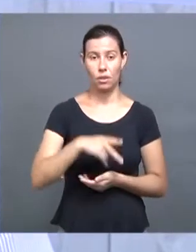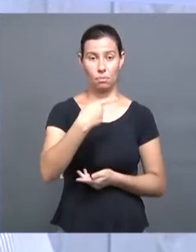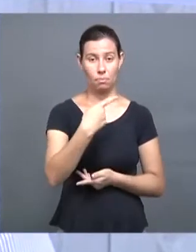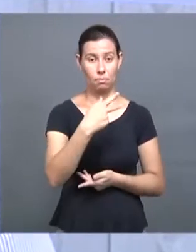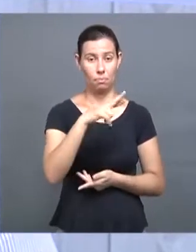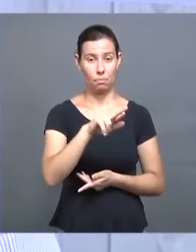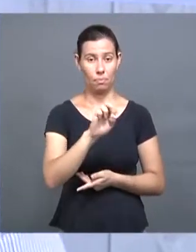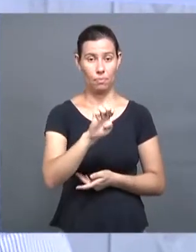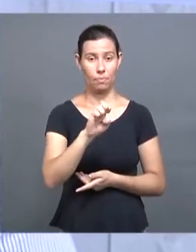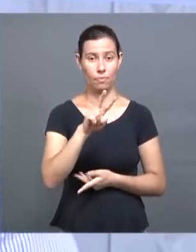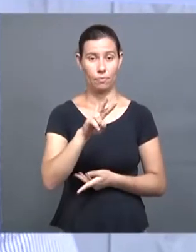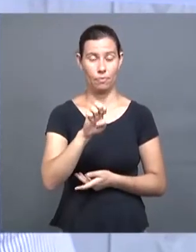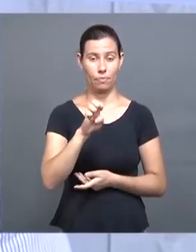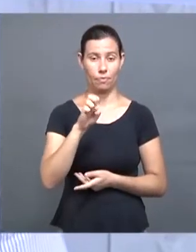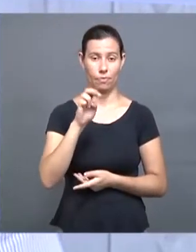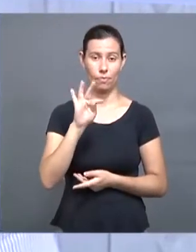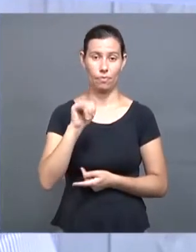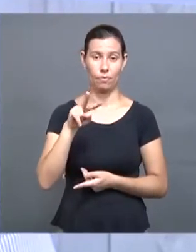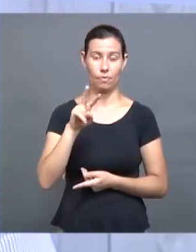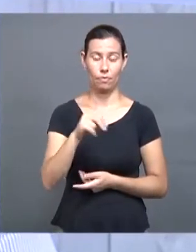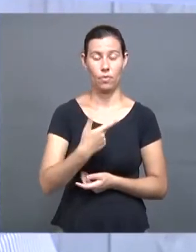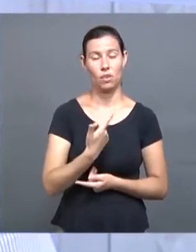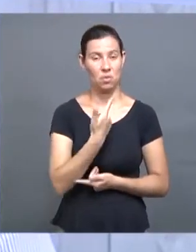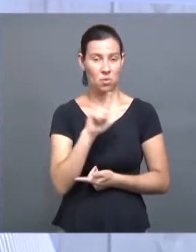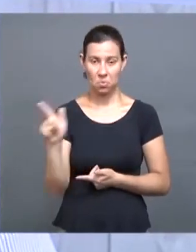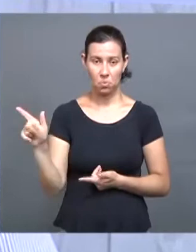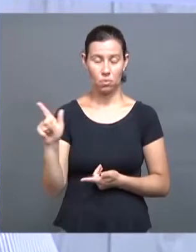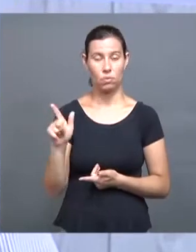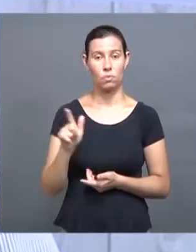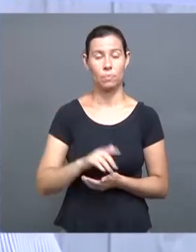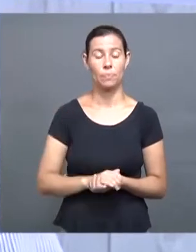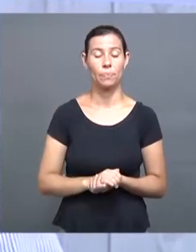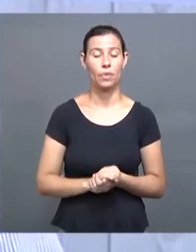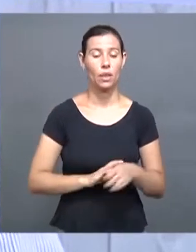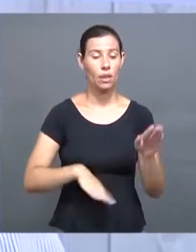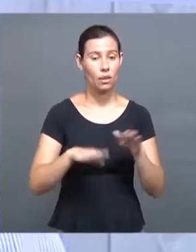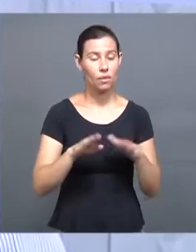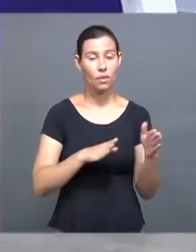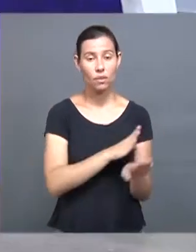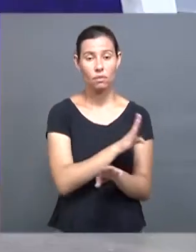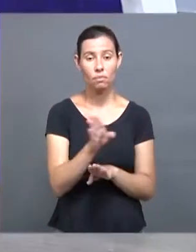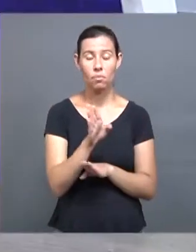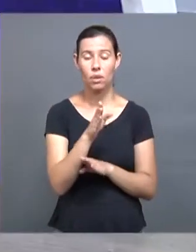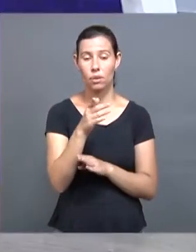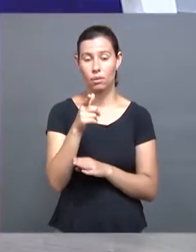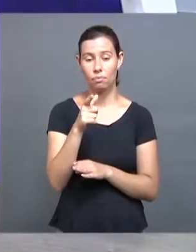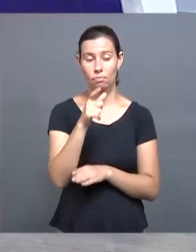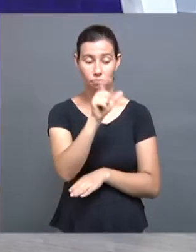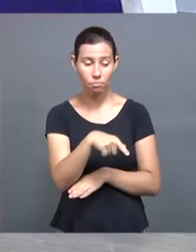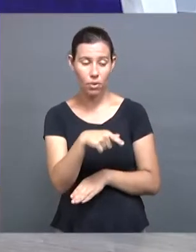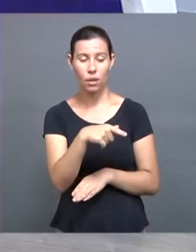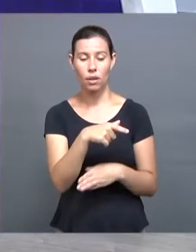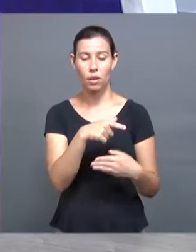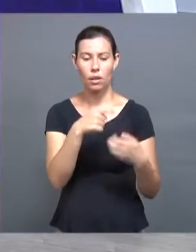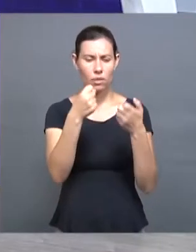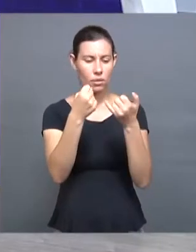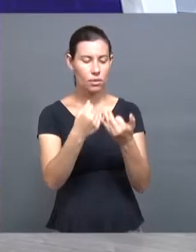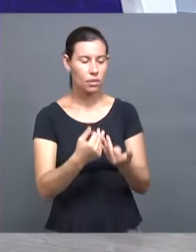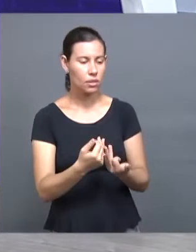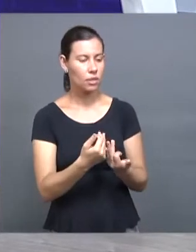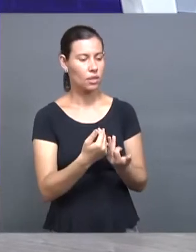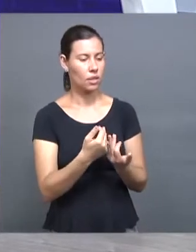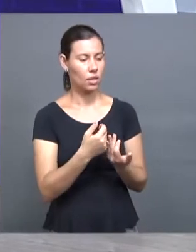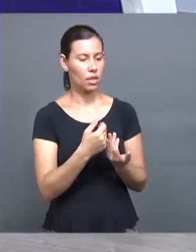que é frequente para os nossos pacientes. Então, assim, eles falam, mas doutor, esse remédio que você me prescreveu é para depressão, é